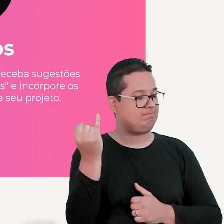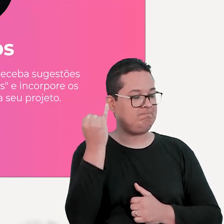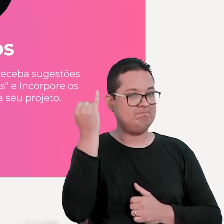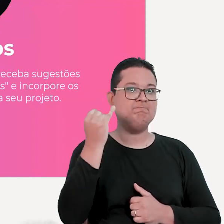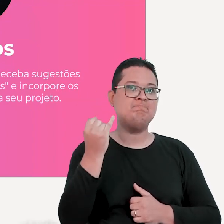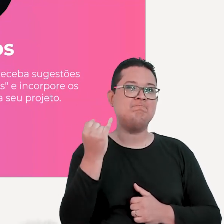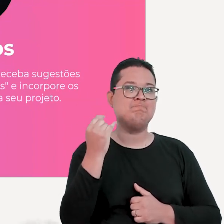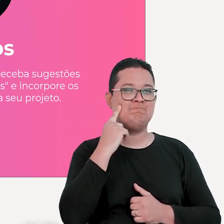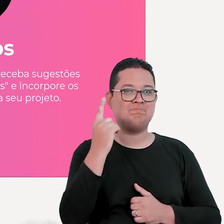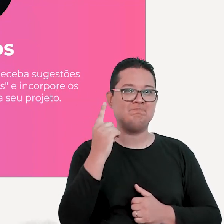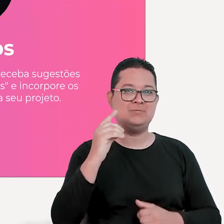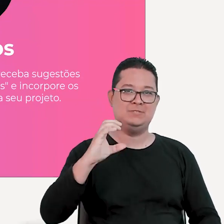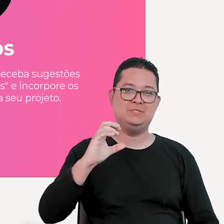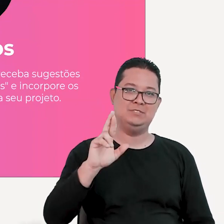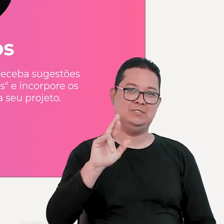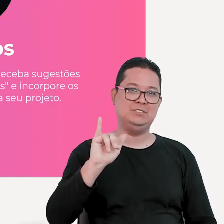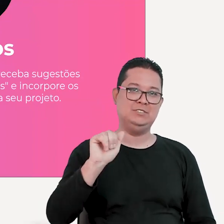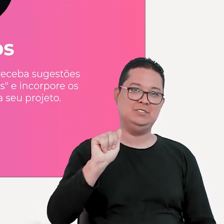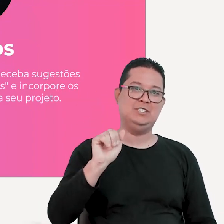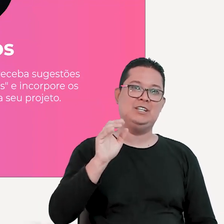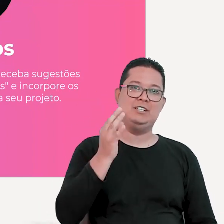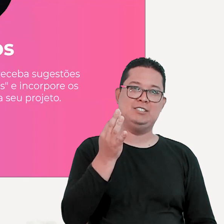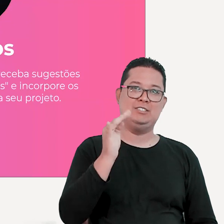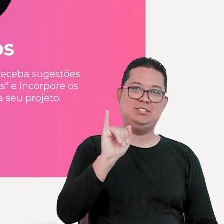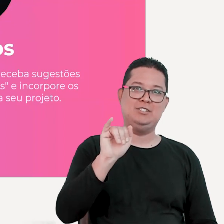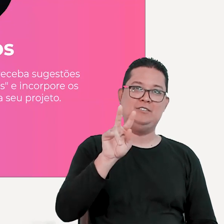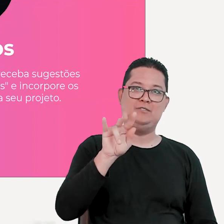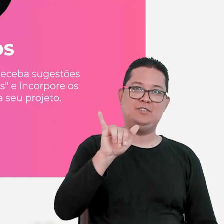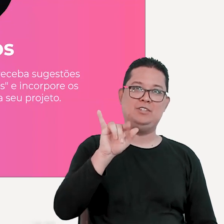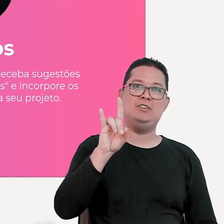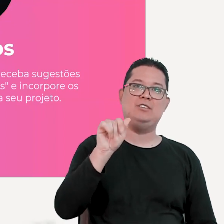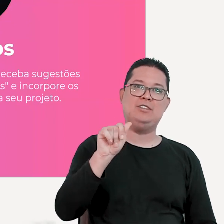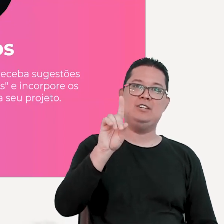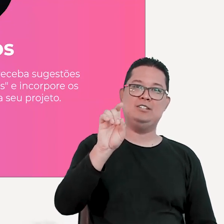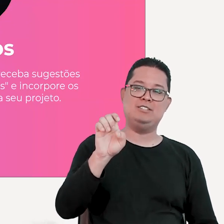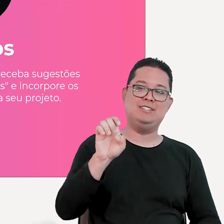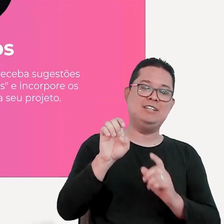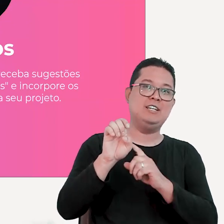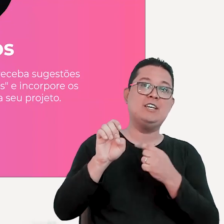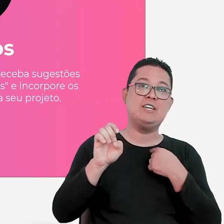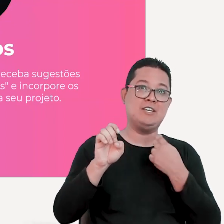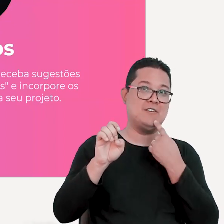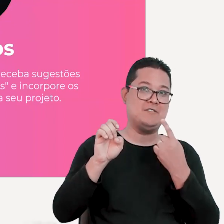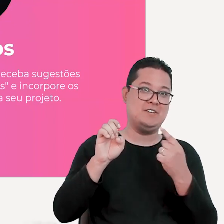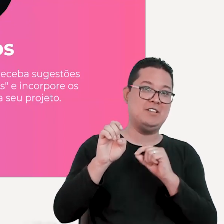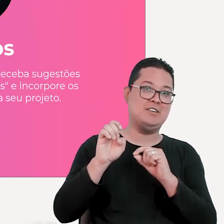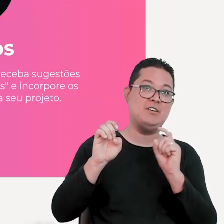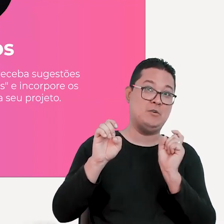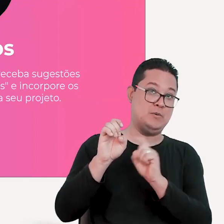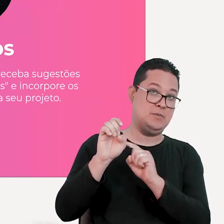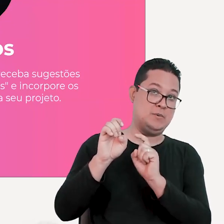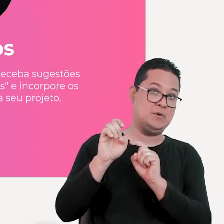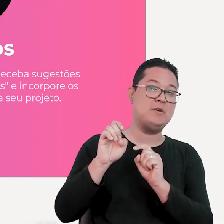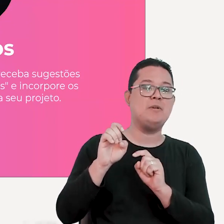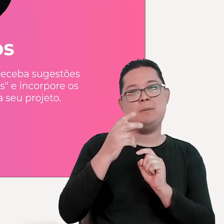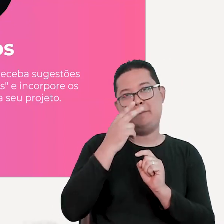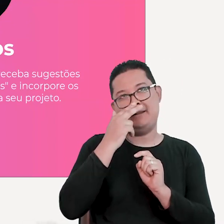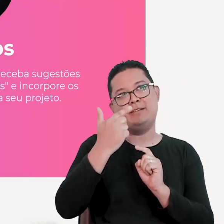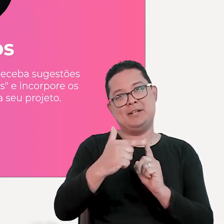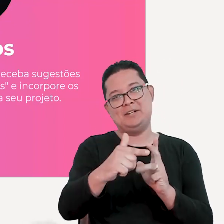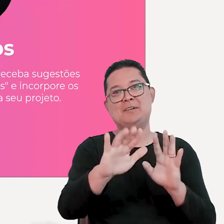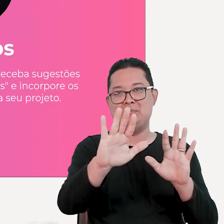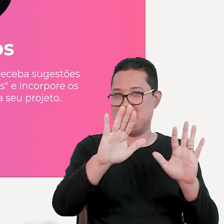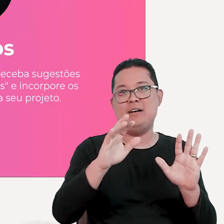gosto de ressaltar, parece clichê novamente, mas é muito importante que a gente realmente coloque isso em prática, é o